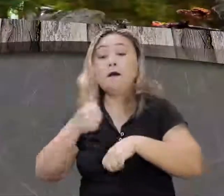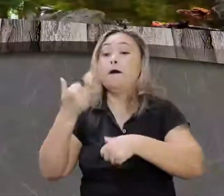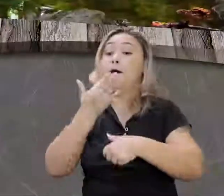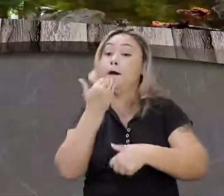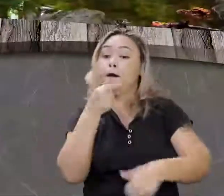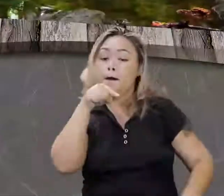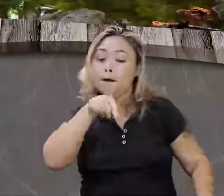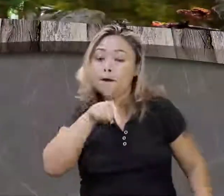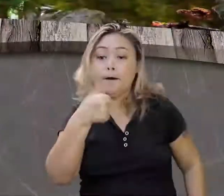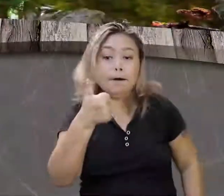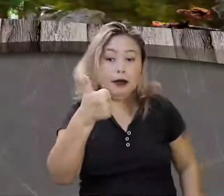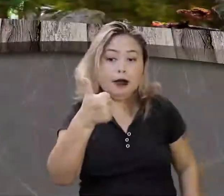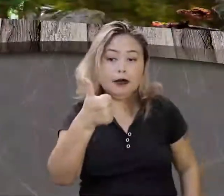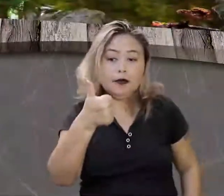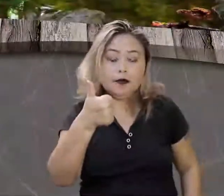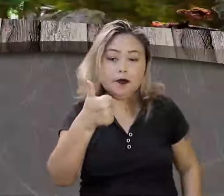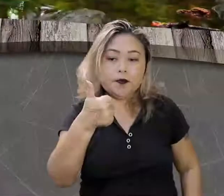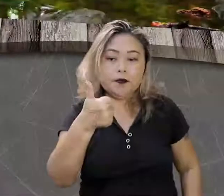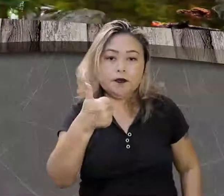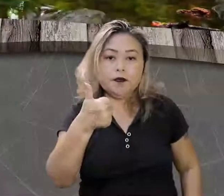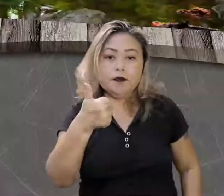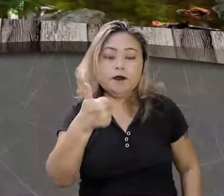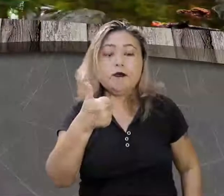consumidor primário.